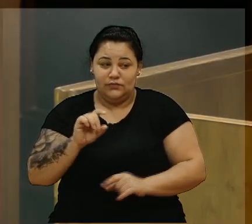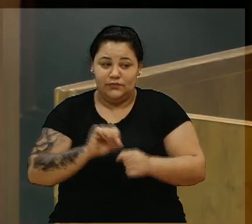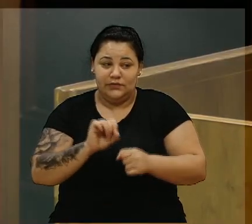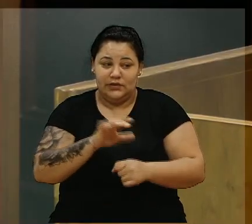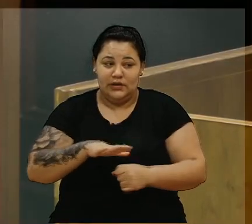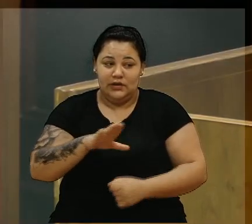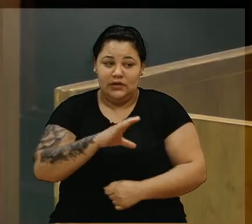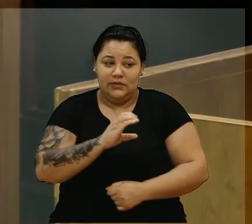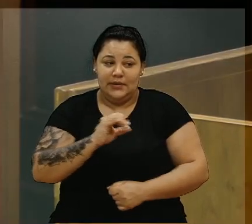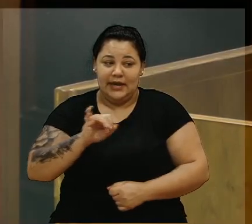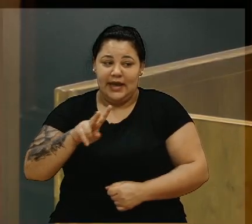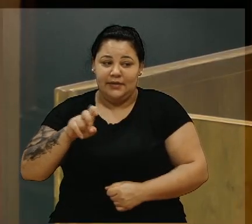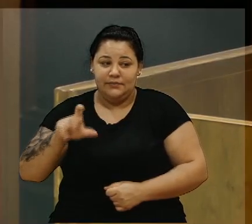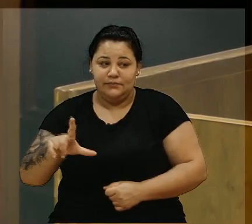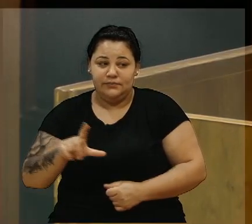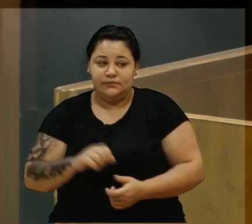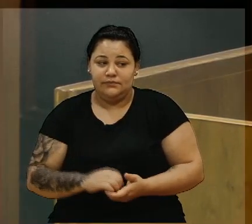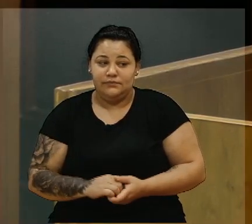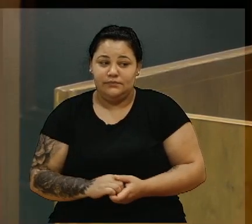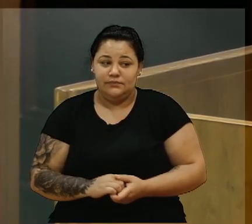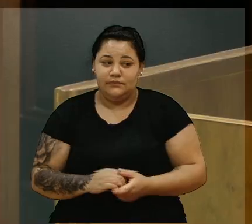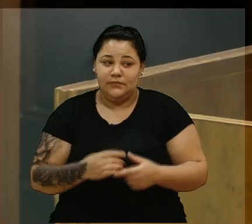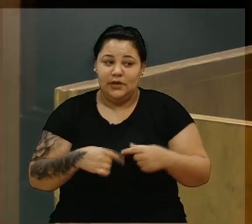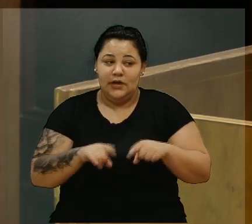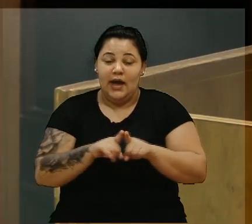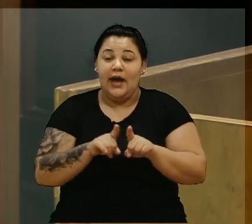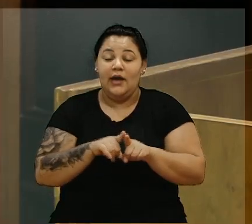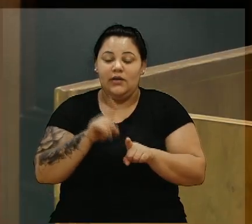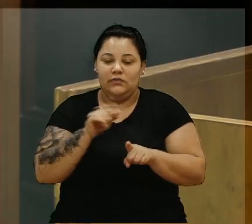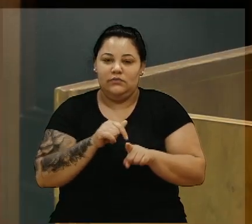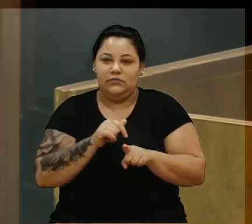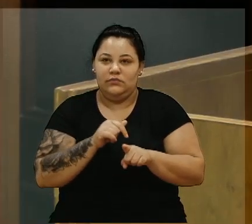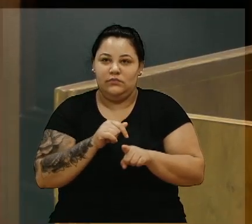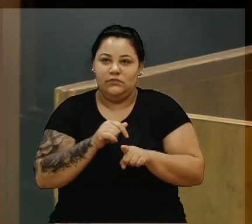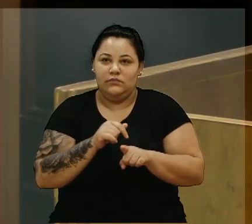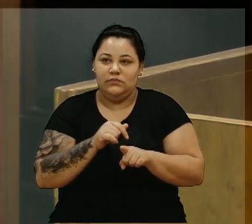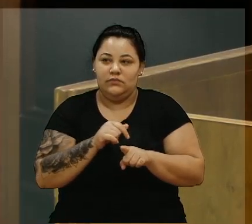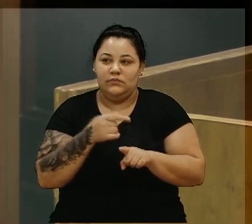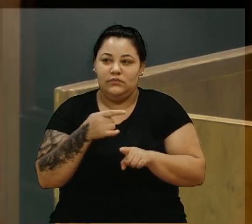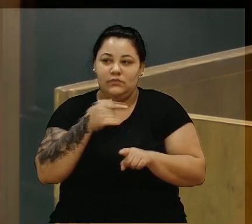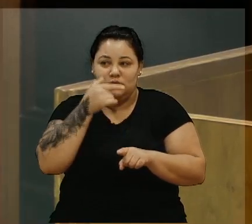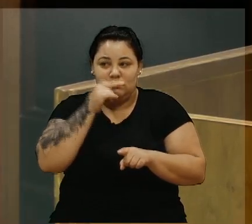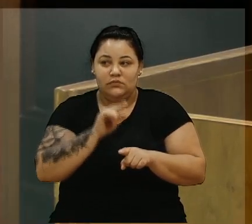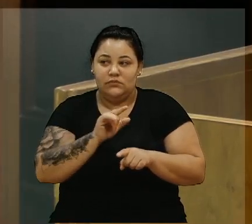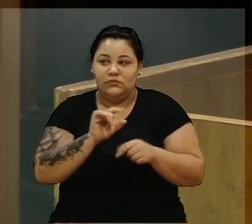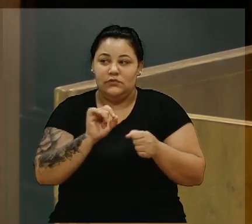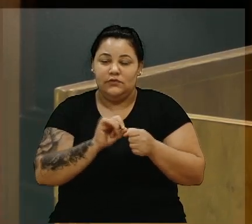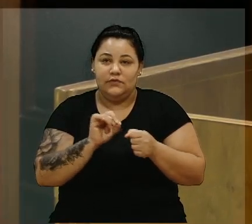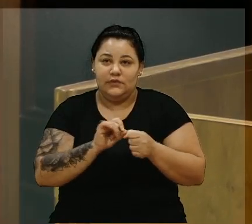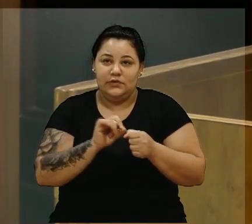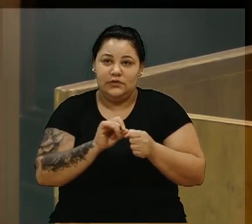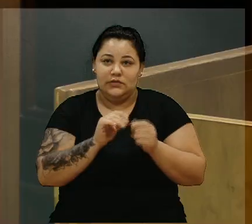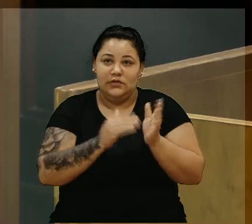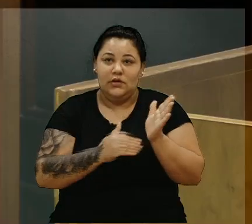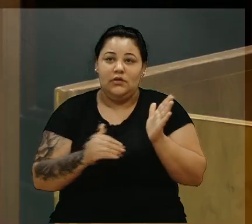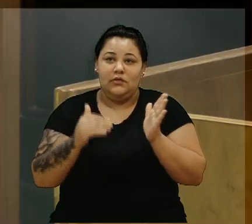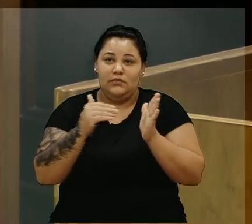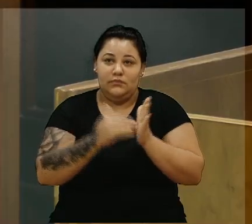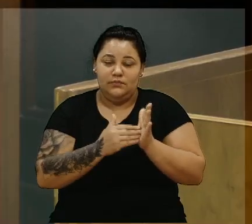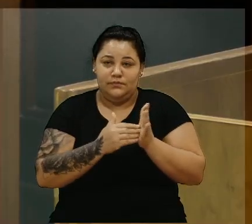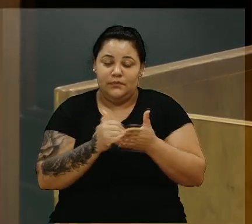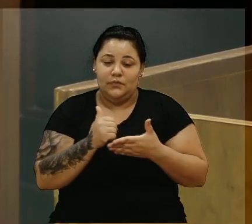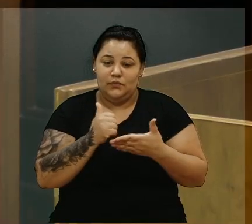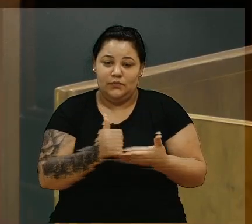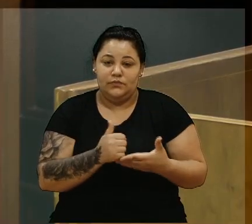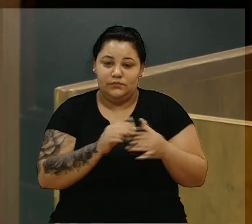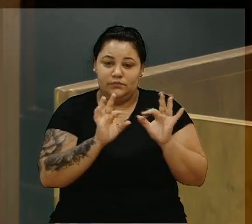que atua no direito previdenciário, justamente para conseguir fazer esse mínimo suporte no aspecto